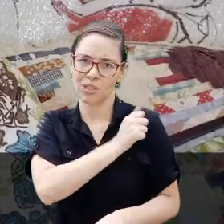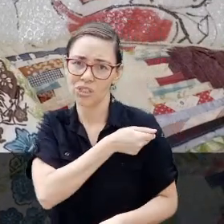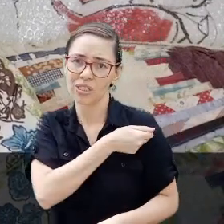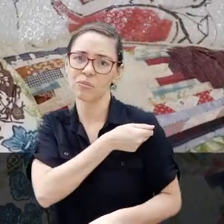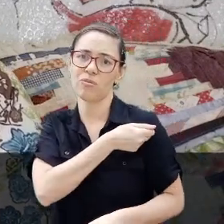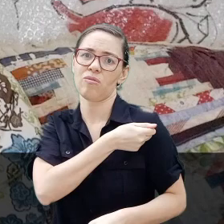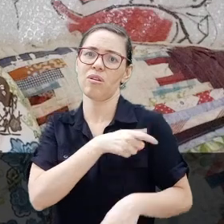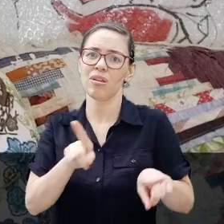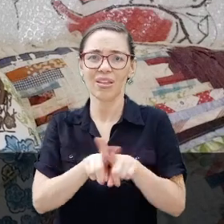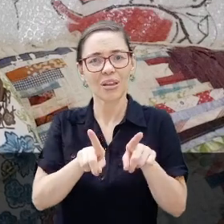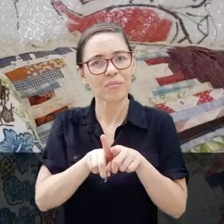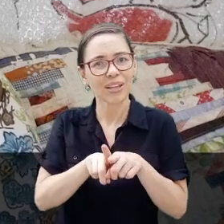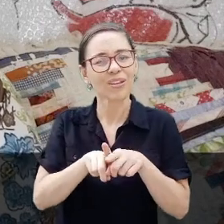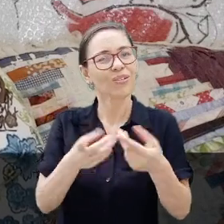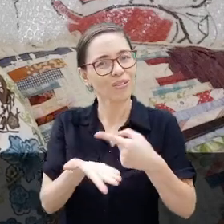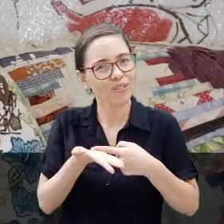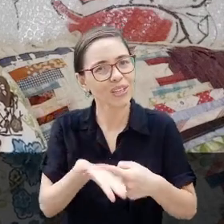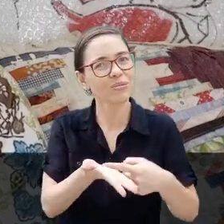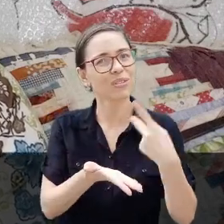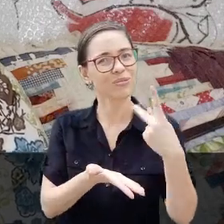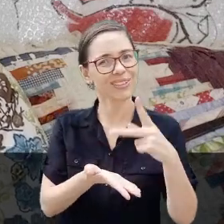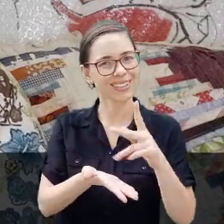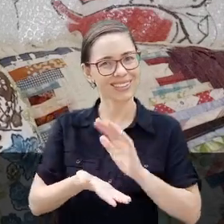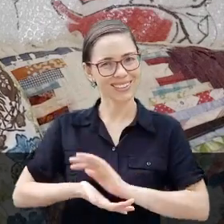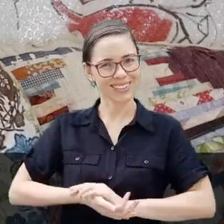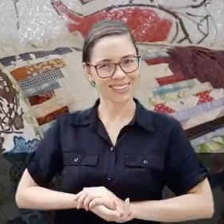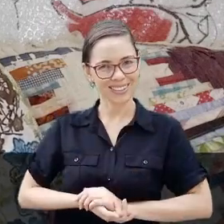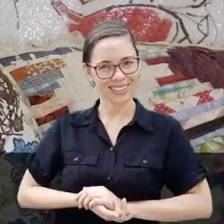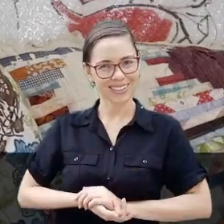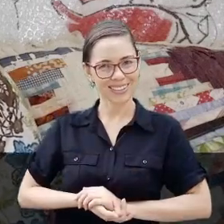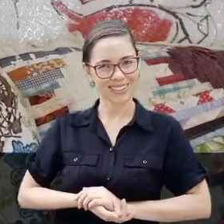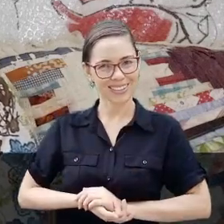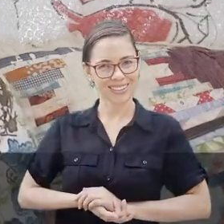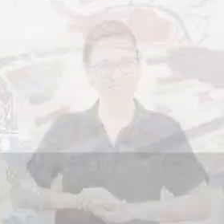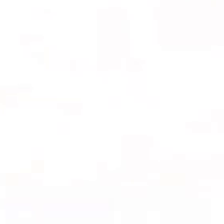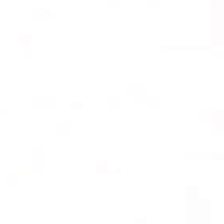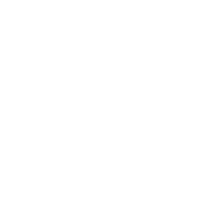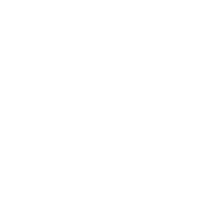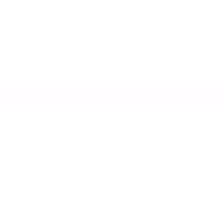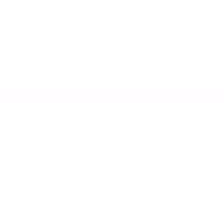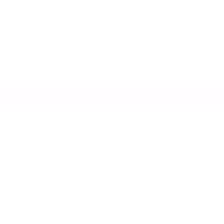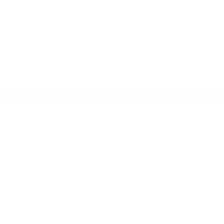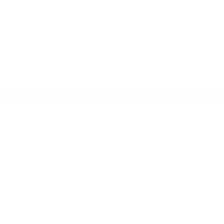enfrentamento do racismo, do machismo, da LGBTfobia. Esse é o meu convite.